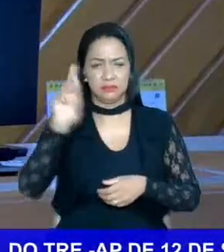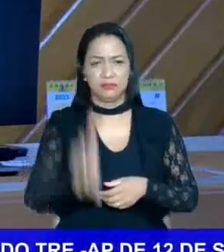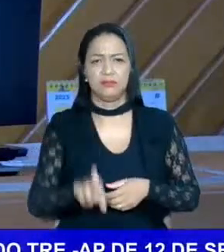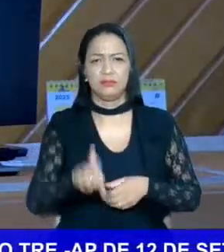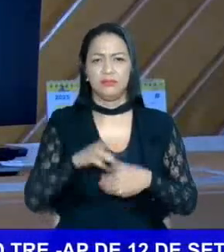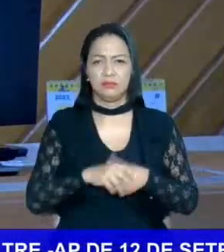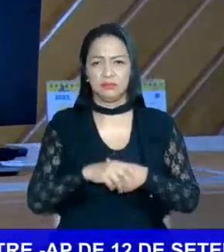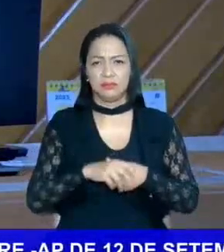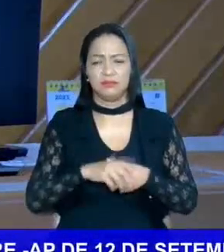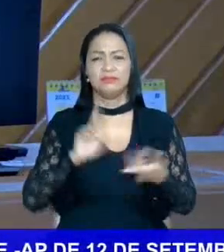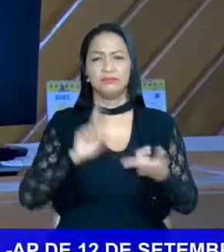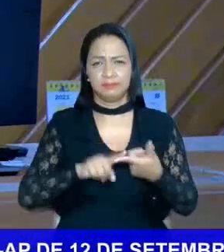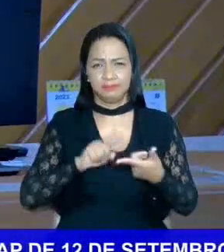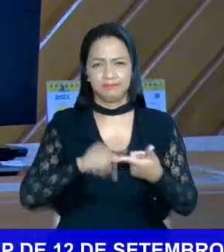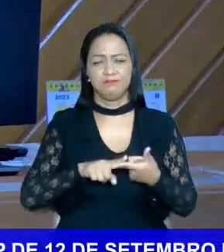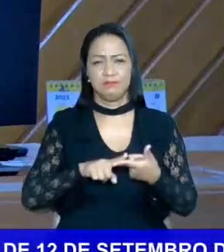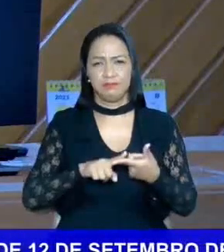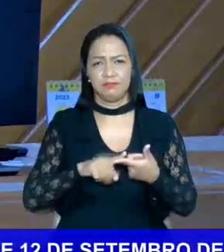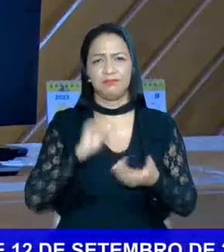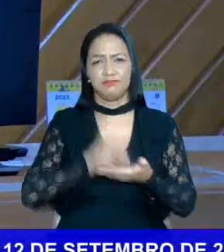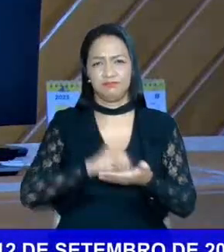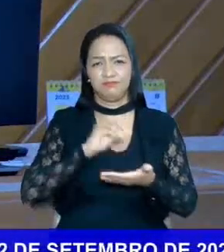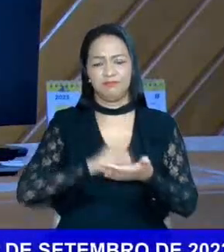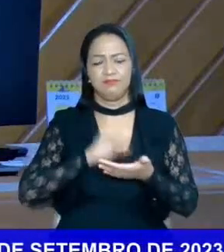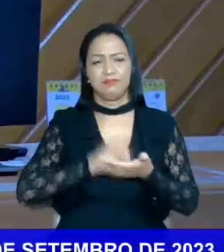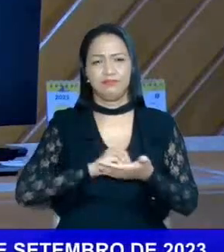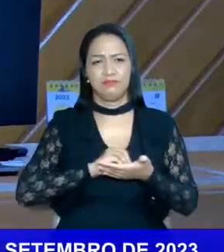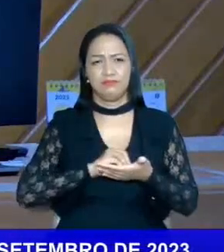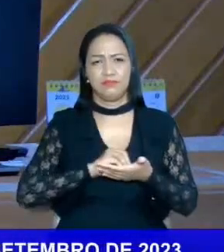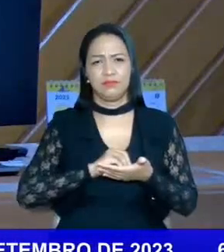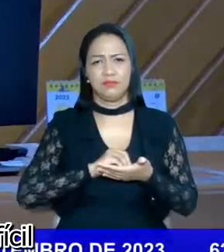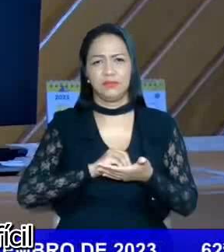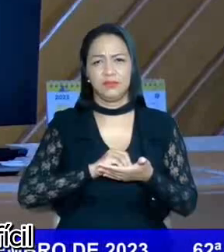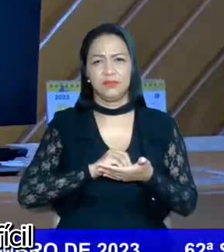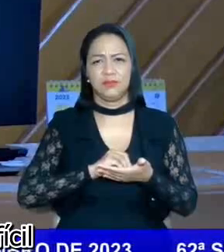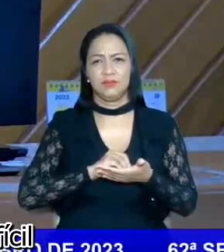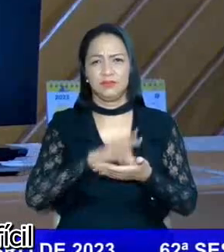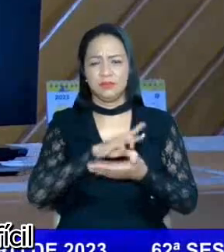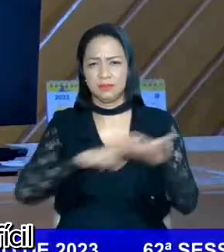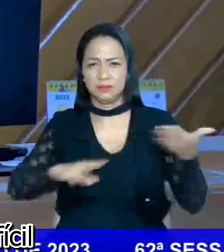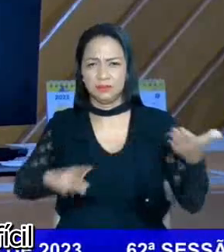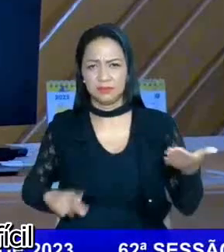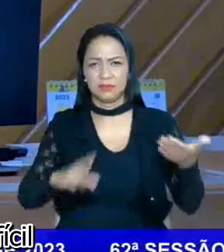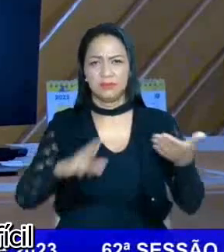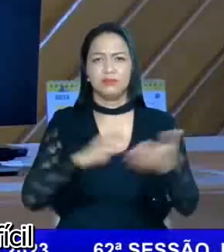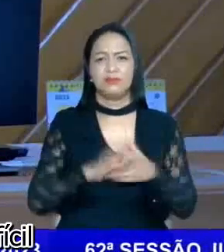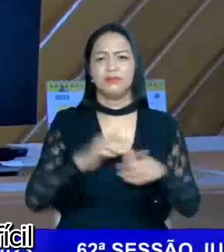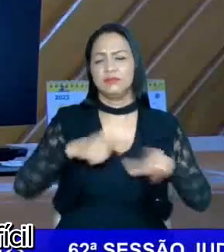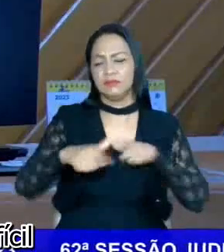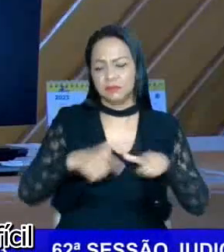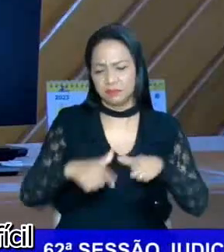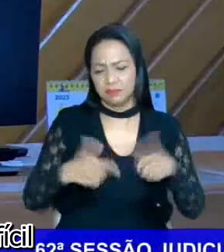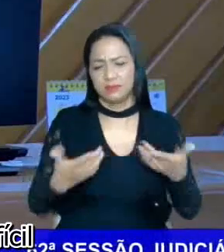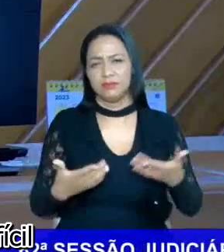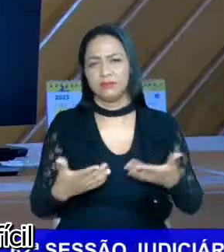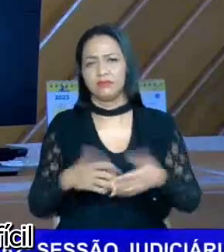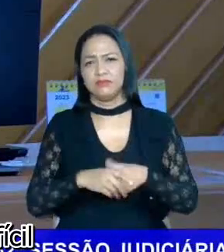54.100. Além disso, a ausência de relatórios desse serviço e tudo